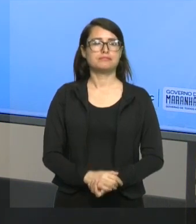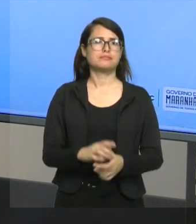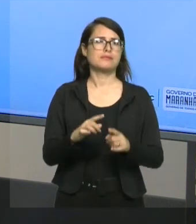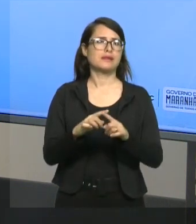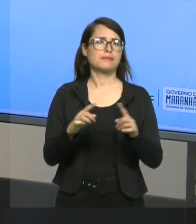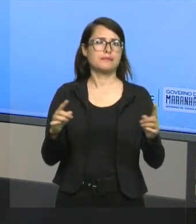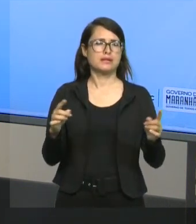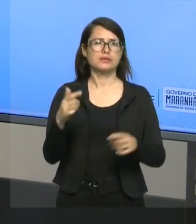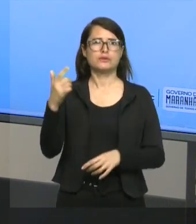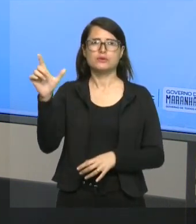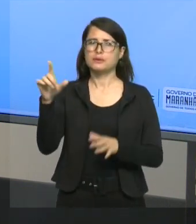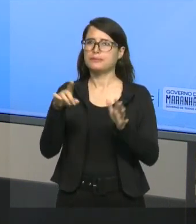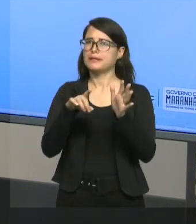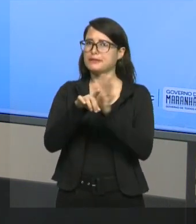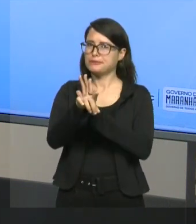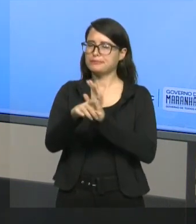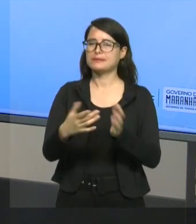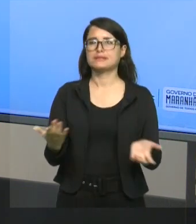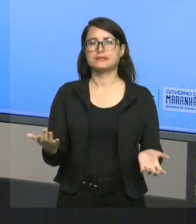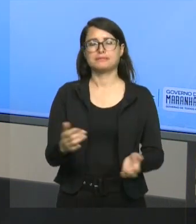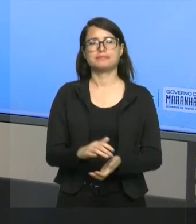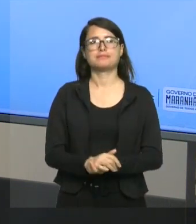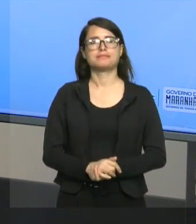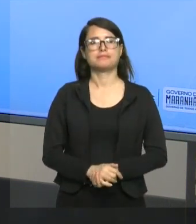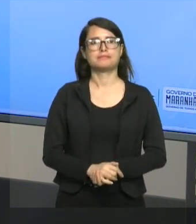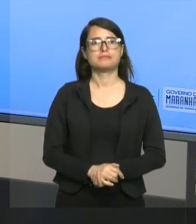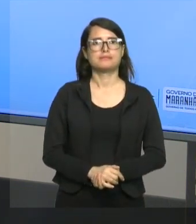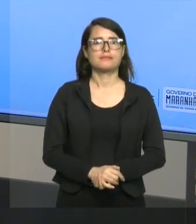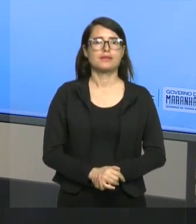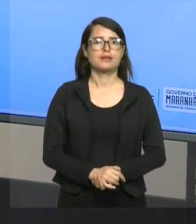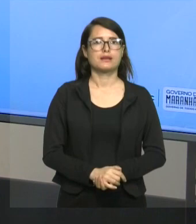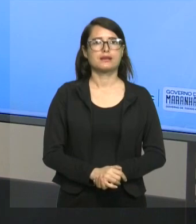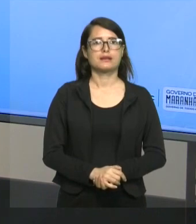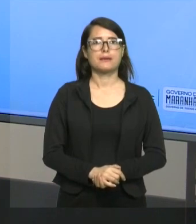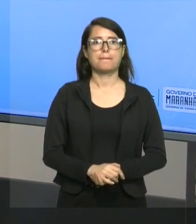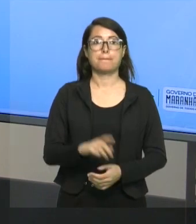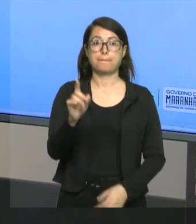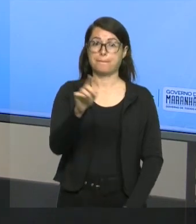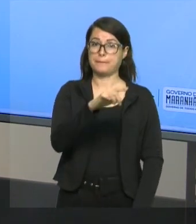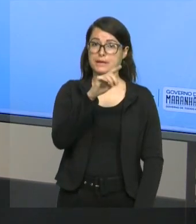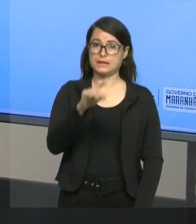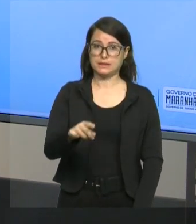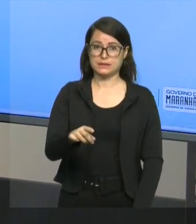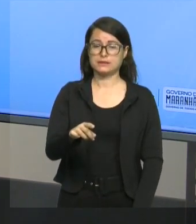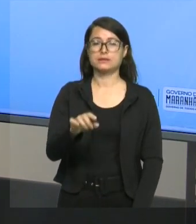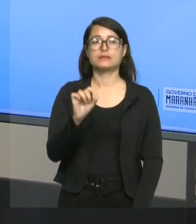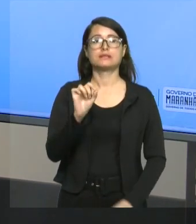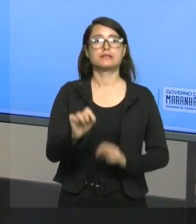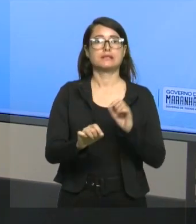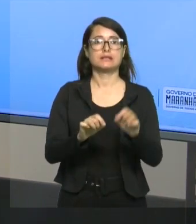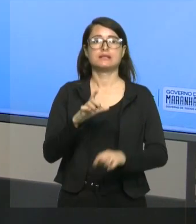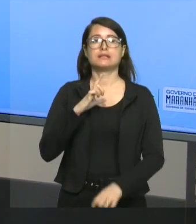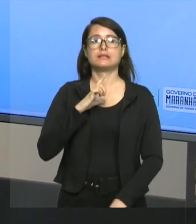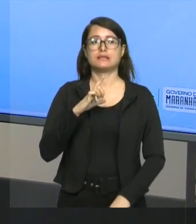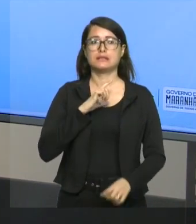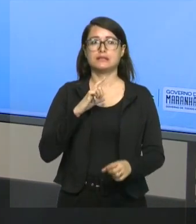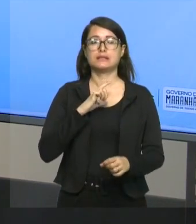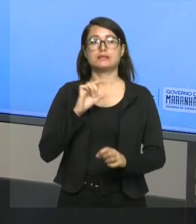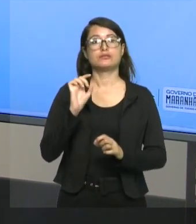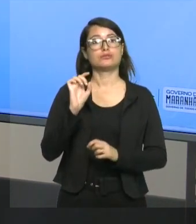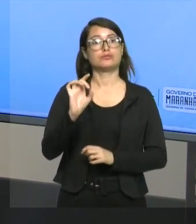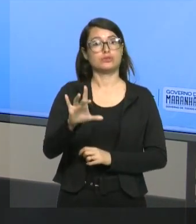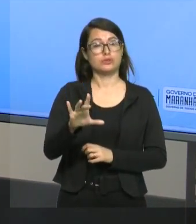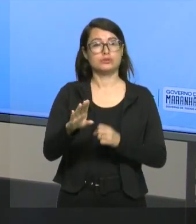Mais uma questão para nós nessa aula de hoje. Marque a alternativa em que haja